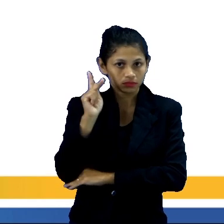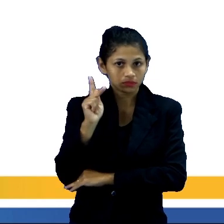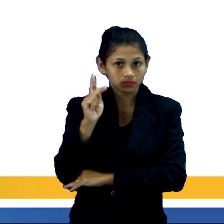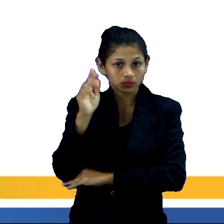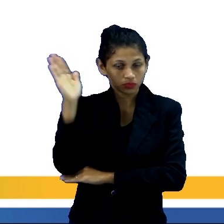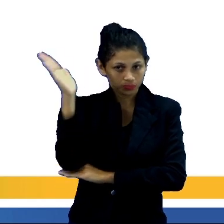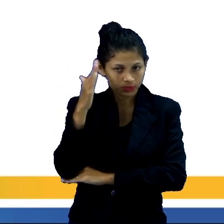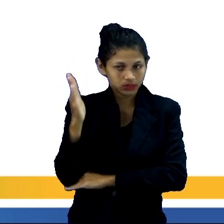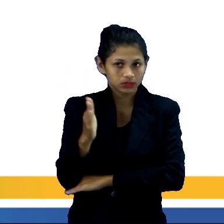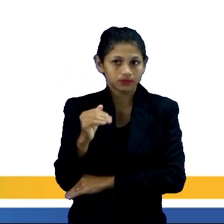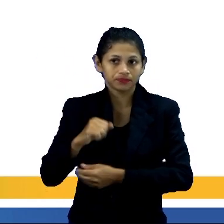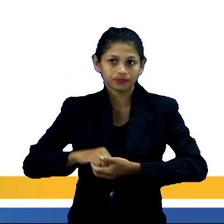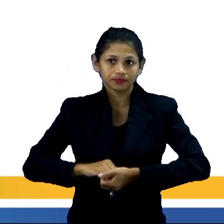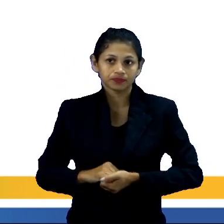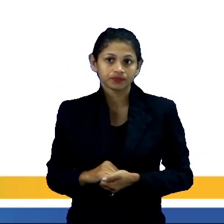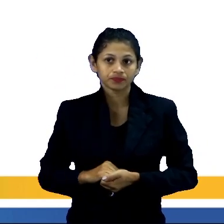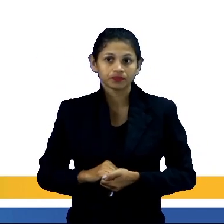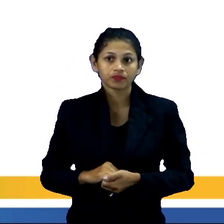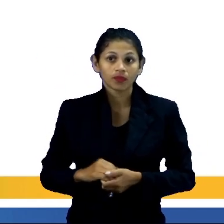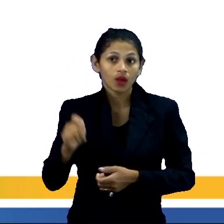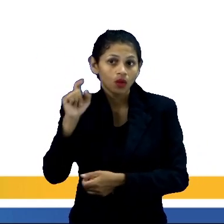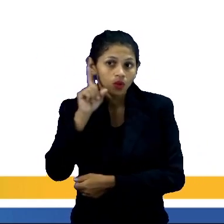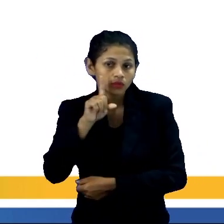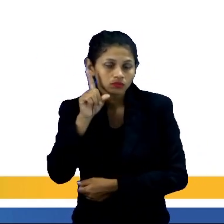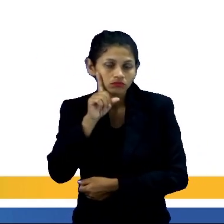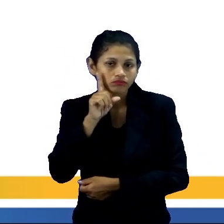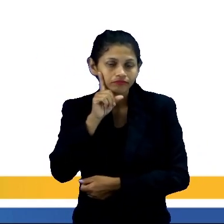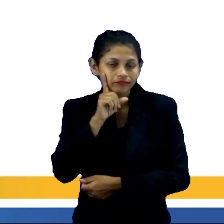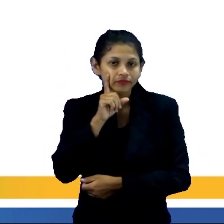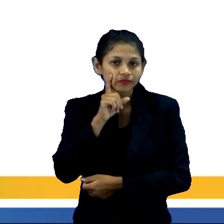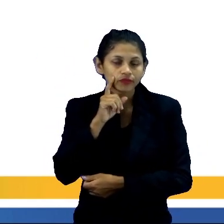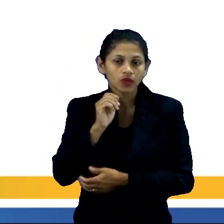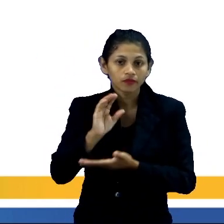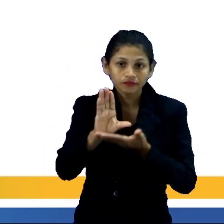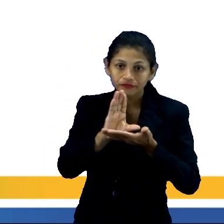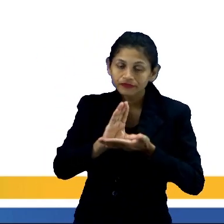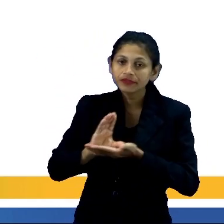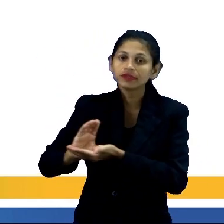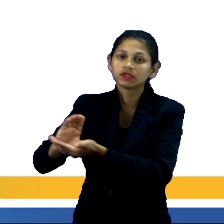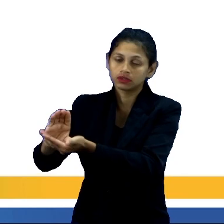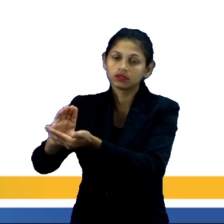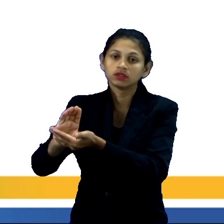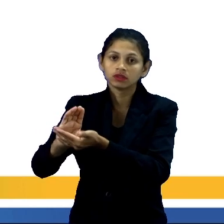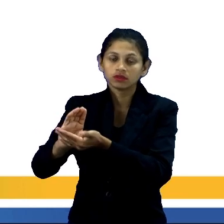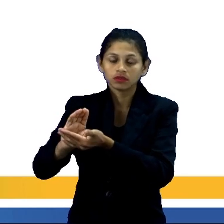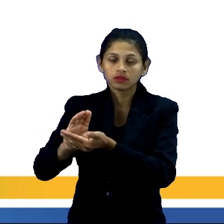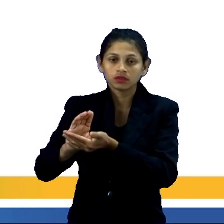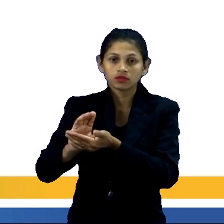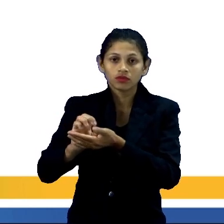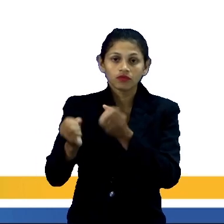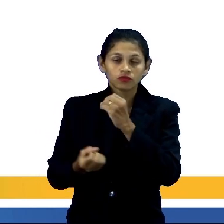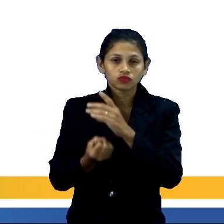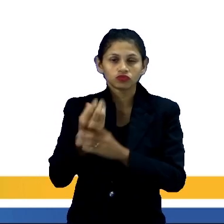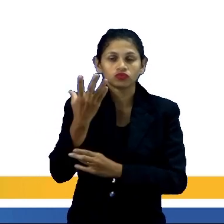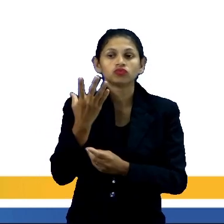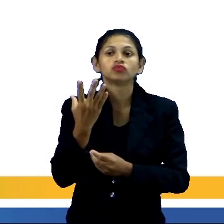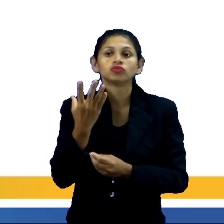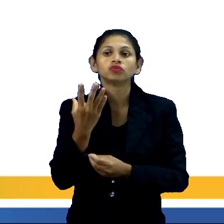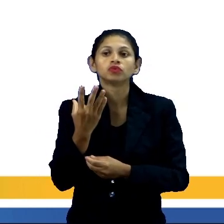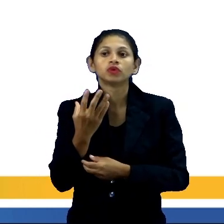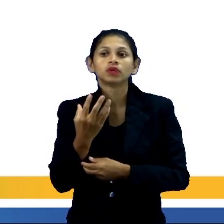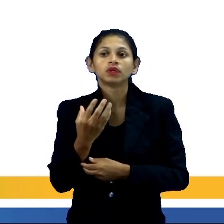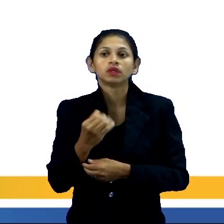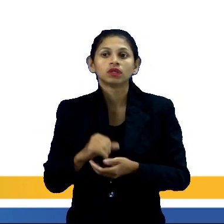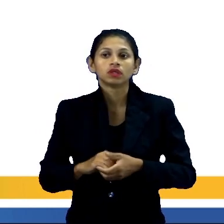né? E aí os Estados Unidos entrou, né, com esse financiamento. Assim foi construída a Companhia Siderúrgica Nacional, em